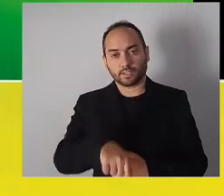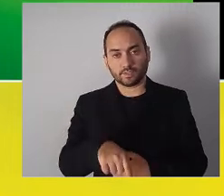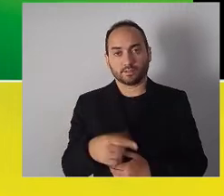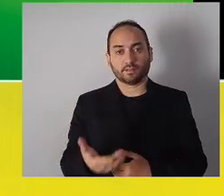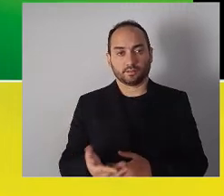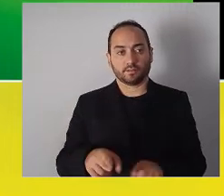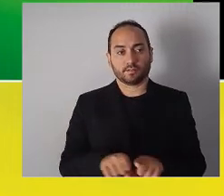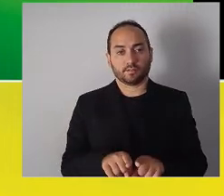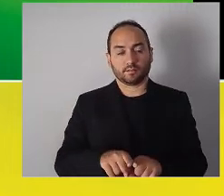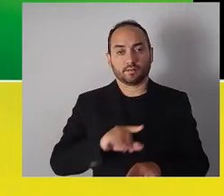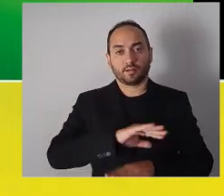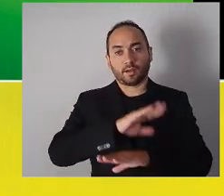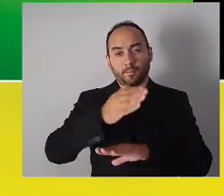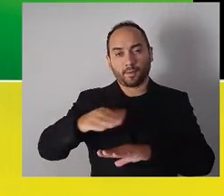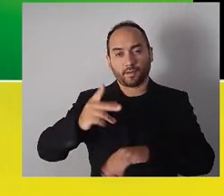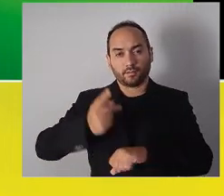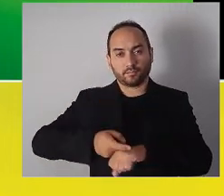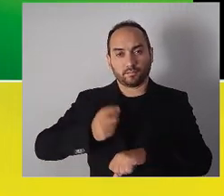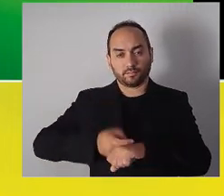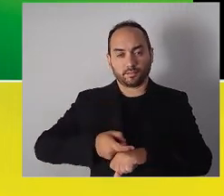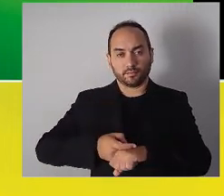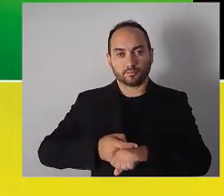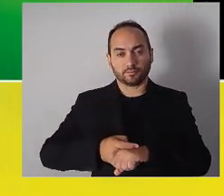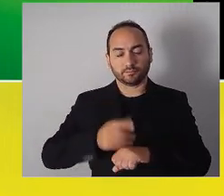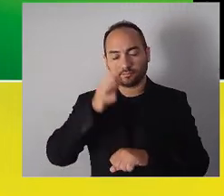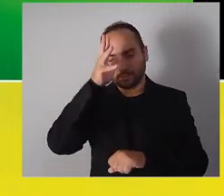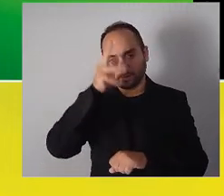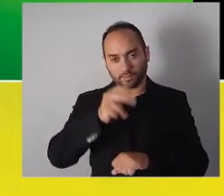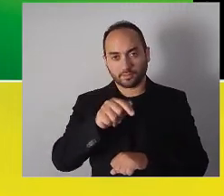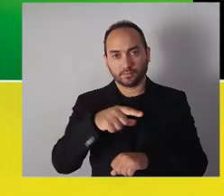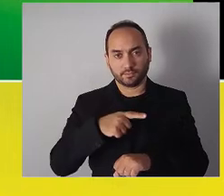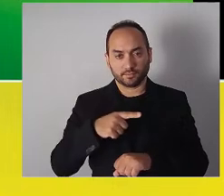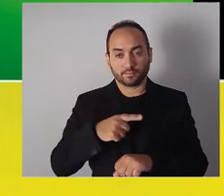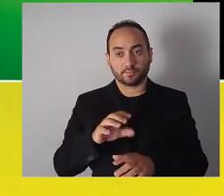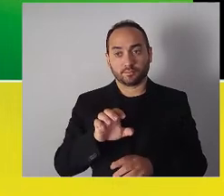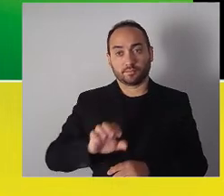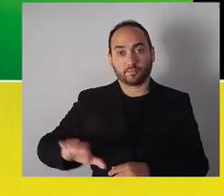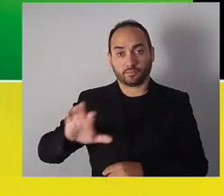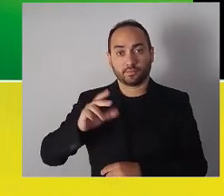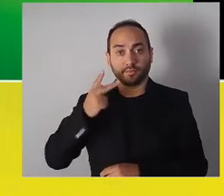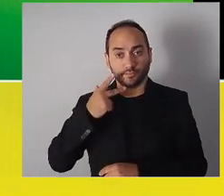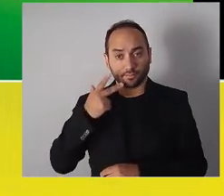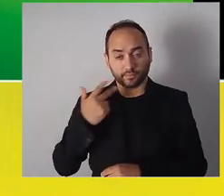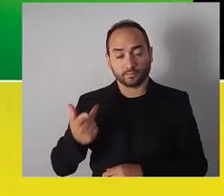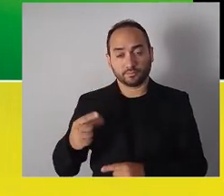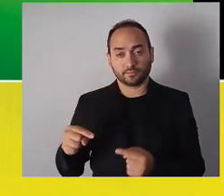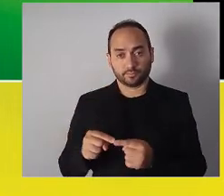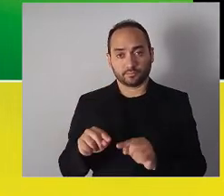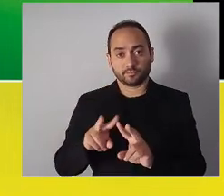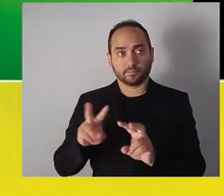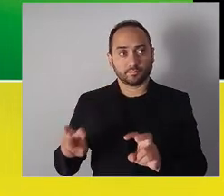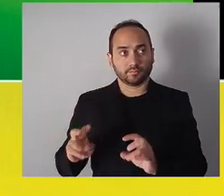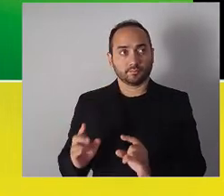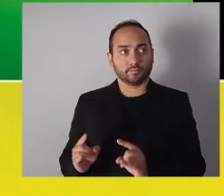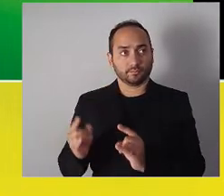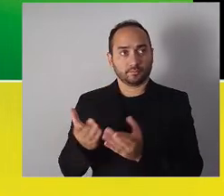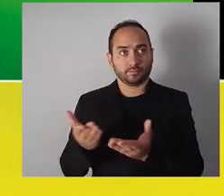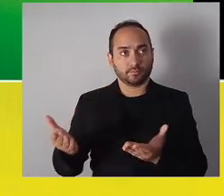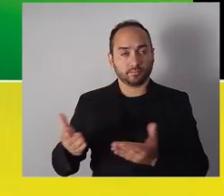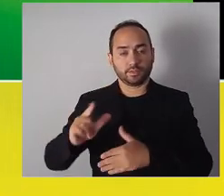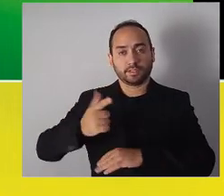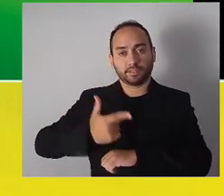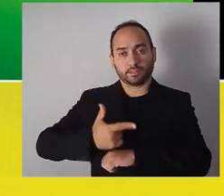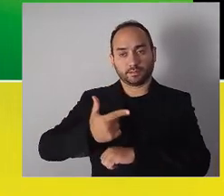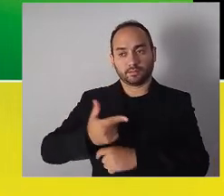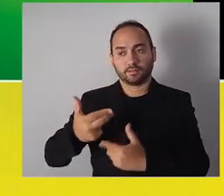pela Pedra da Galinha Choca. Na capital e região metropolitana, o polo de Fortaleza, representado pela estátua da Iracema